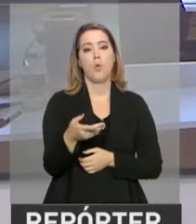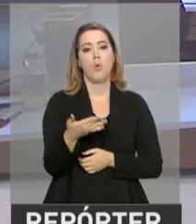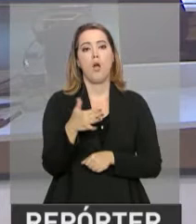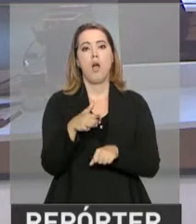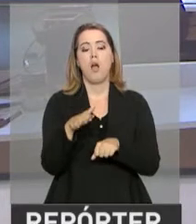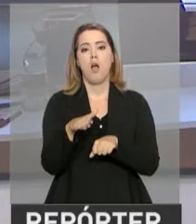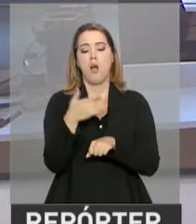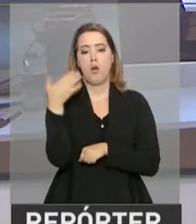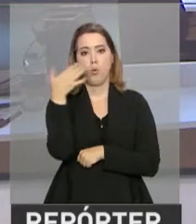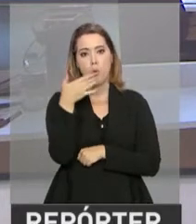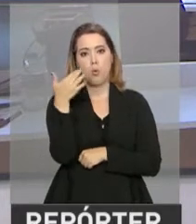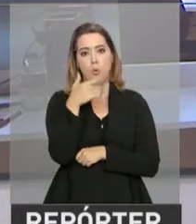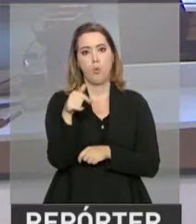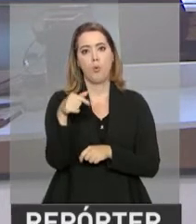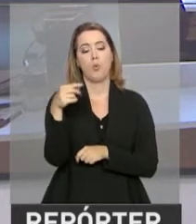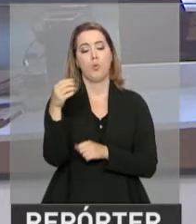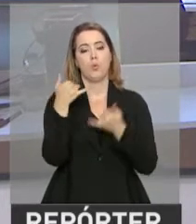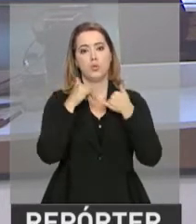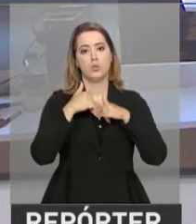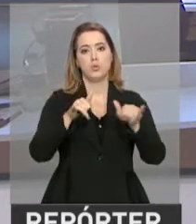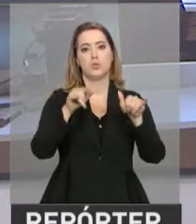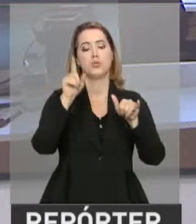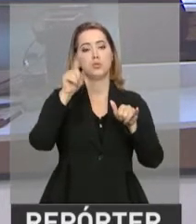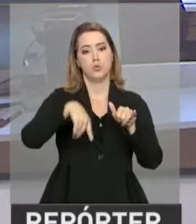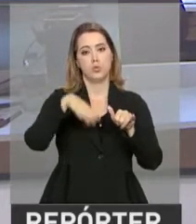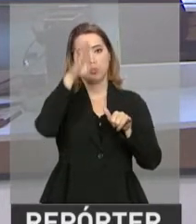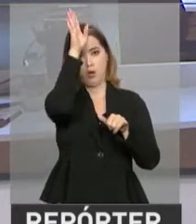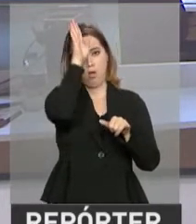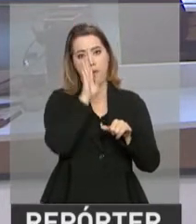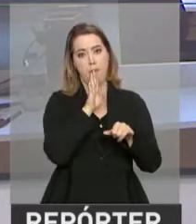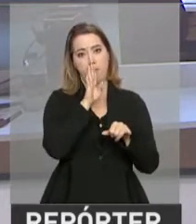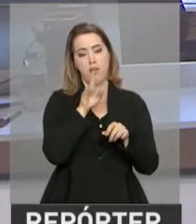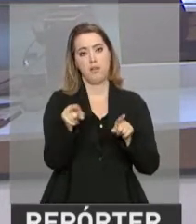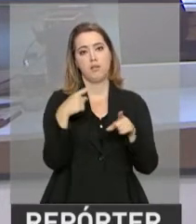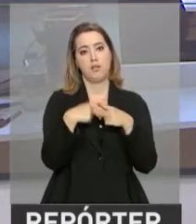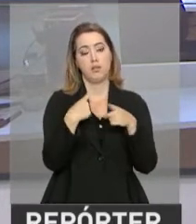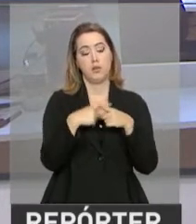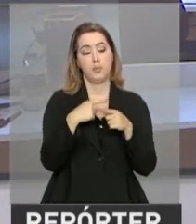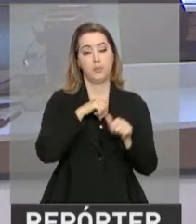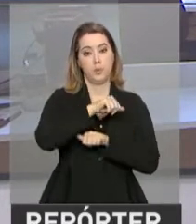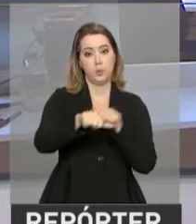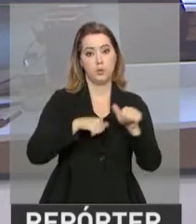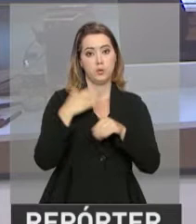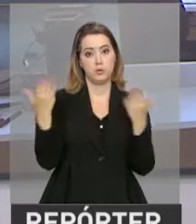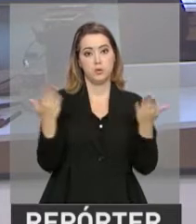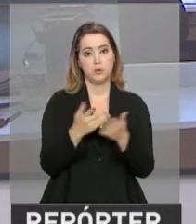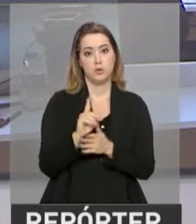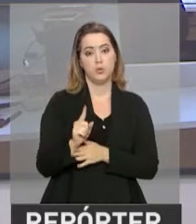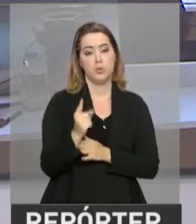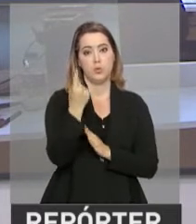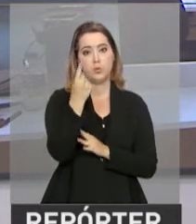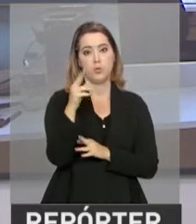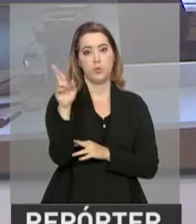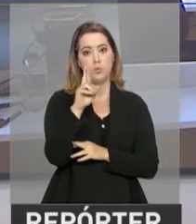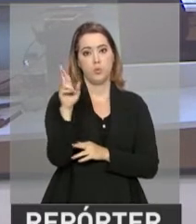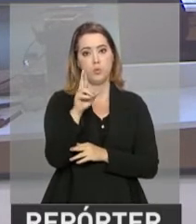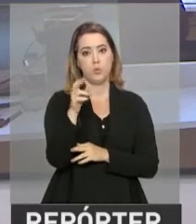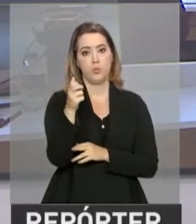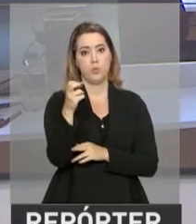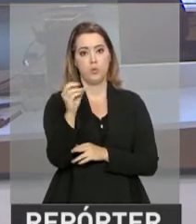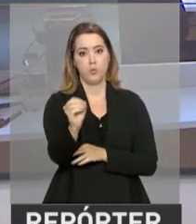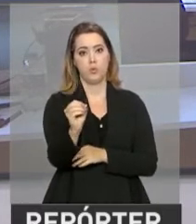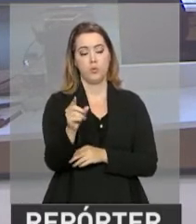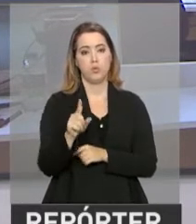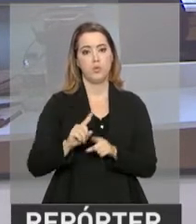elétrica no mês de novembro será amarela a mudança significa que os consumidores terão uma taxa extra de um real e cinqüenta centavos